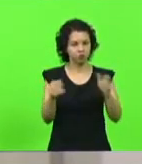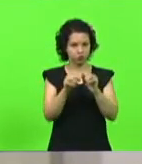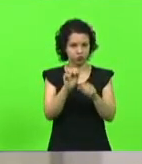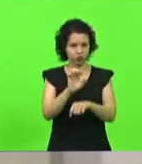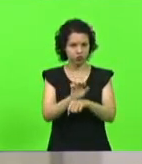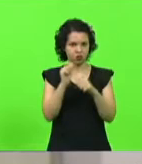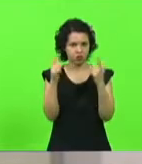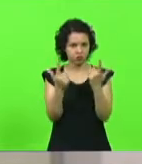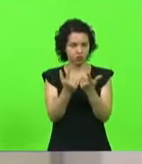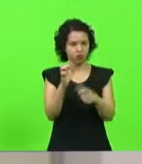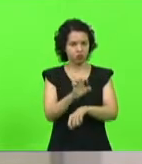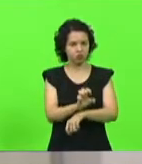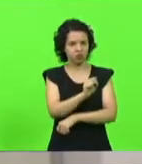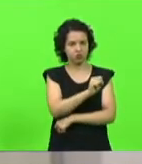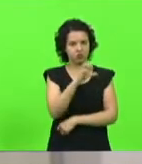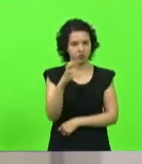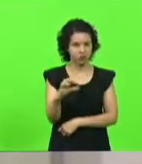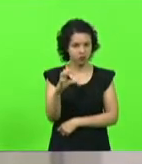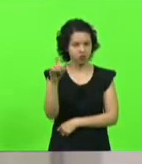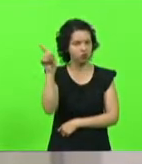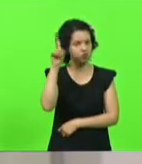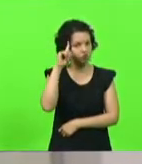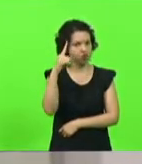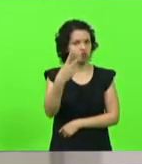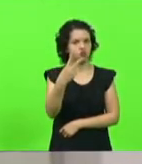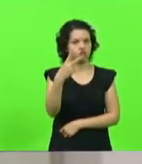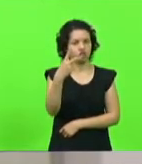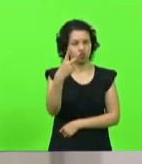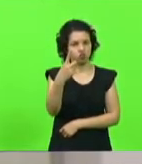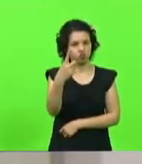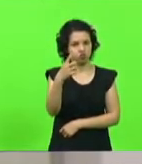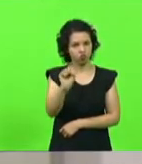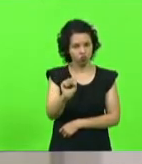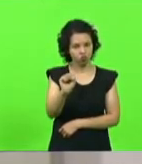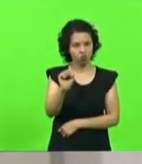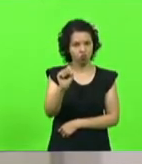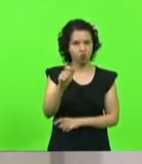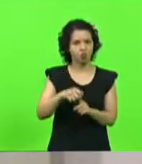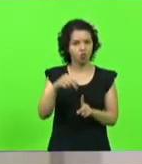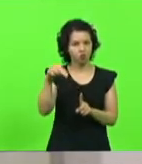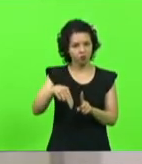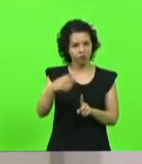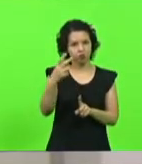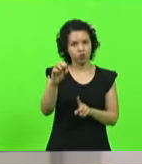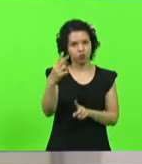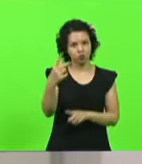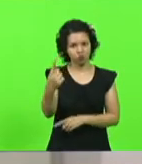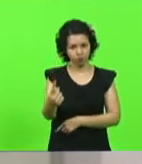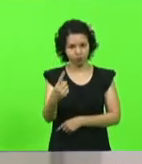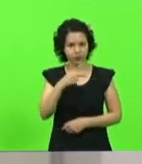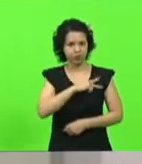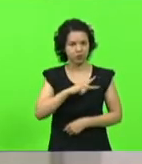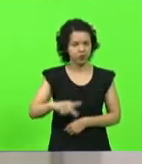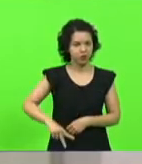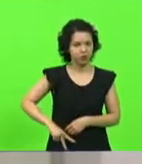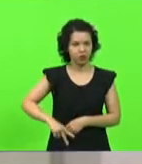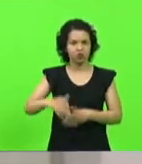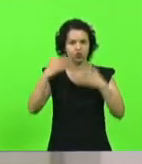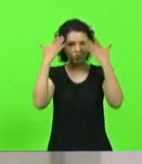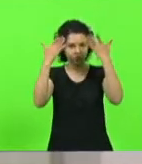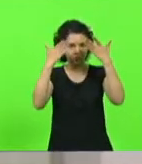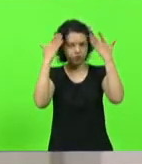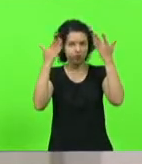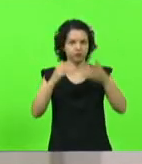Santa Catarina, realizada em 18 de novembro de 2021. Presidência, deputado José Milton Schaefer.